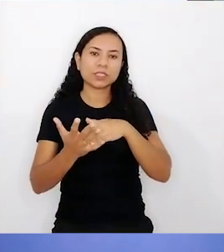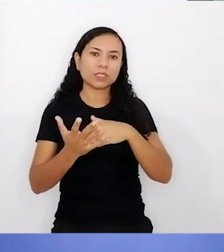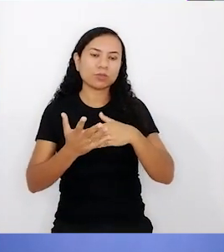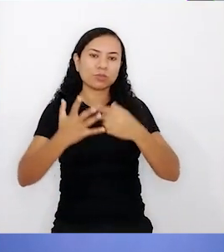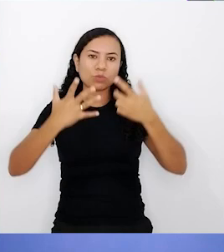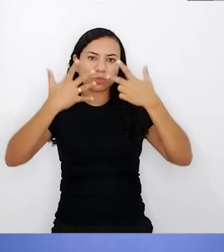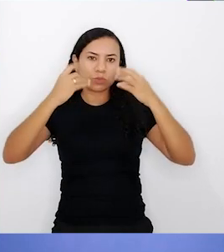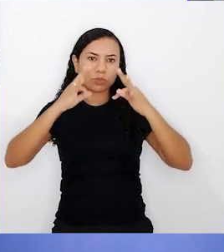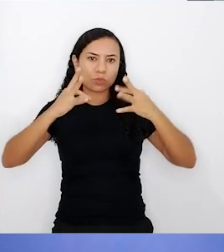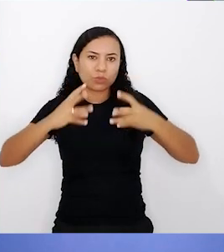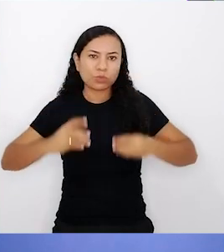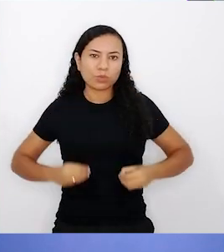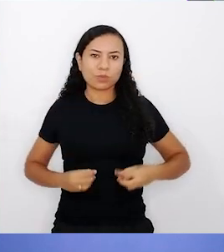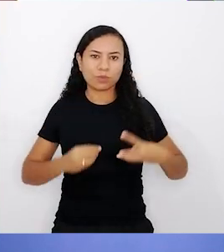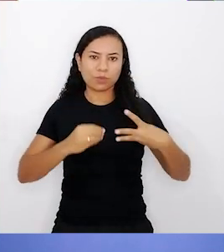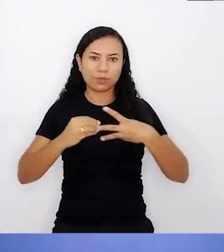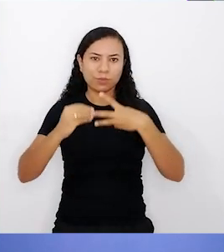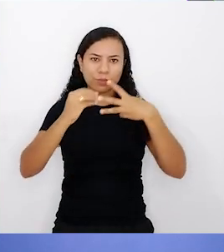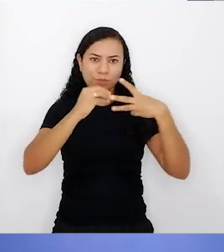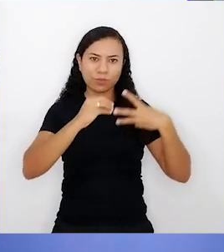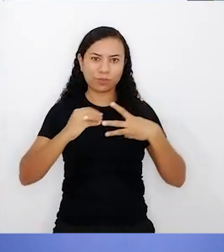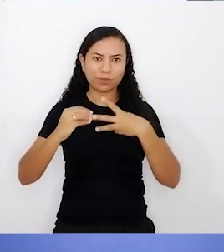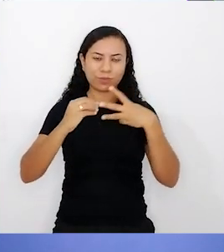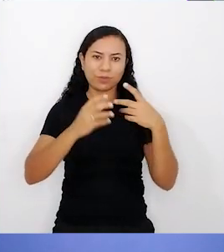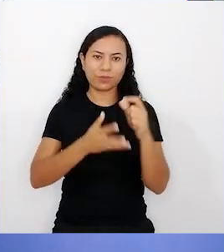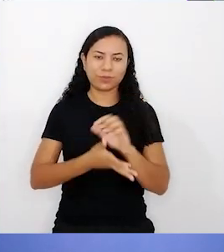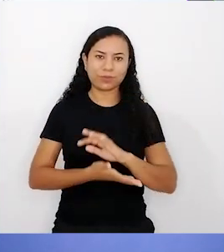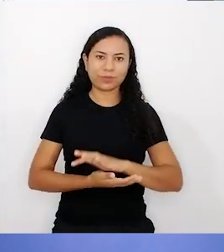as células do nosso corpo.